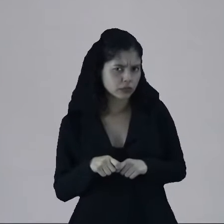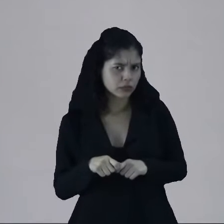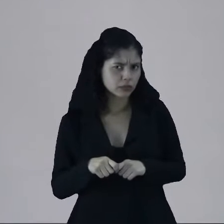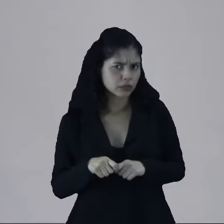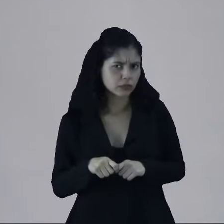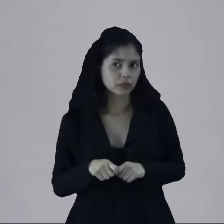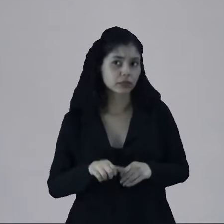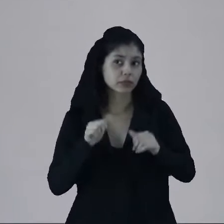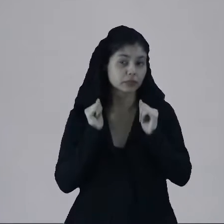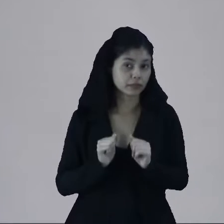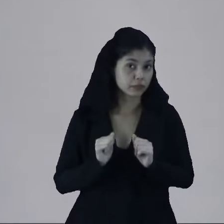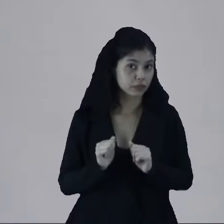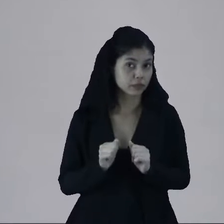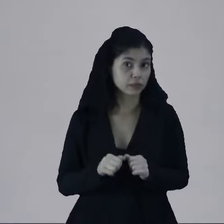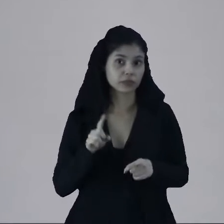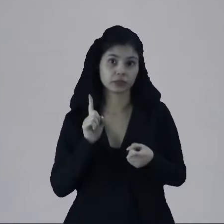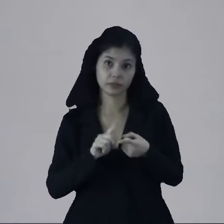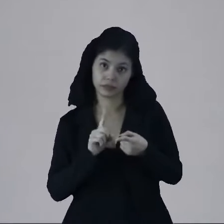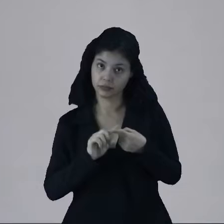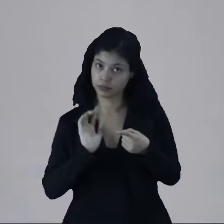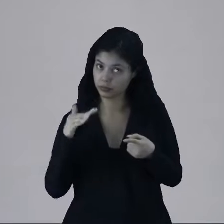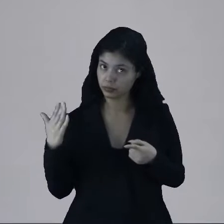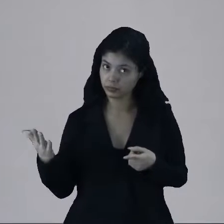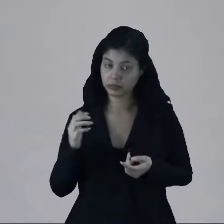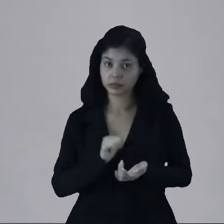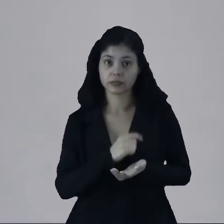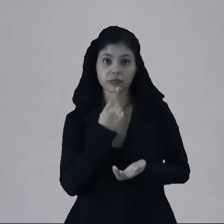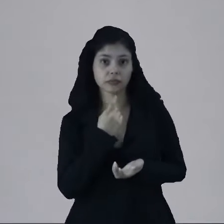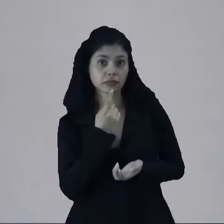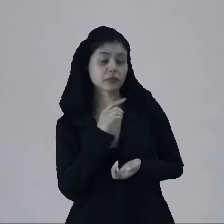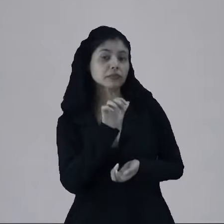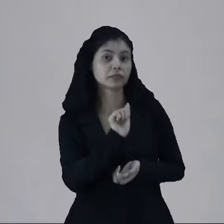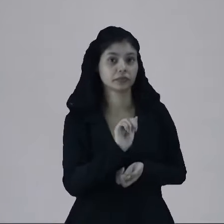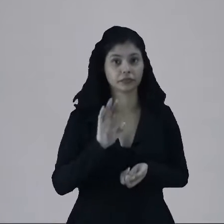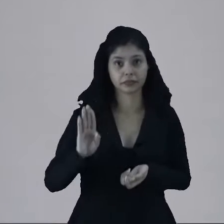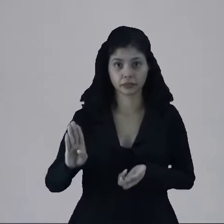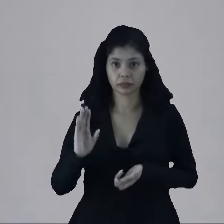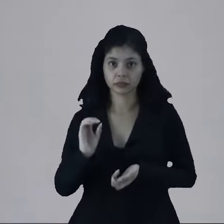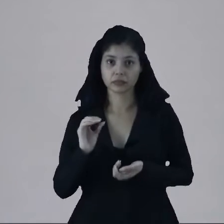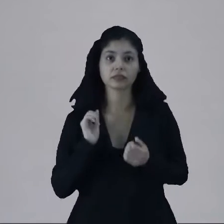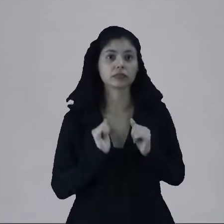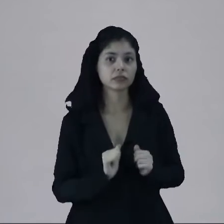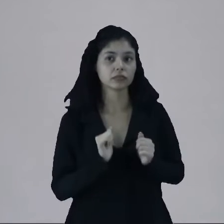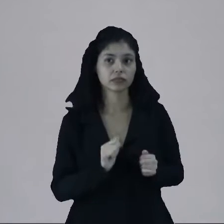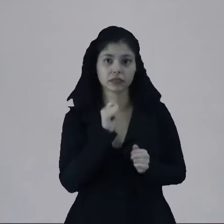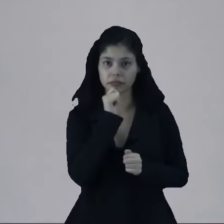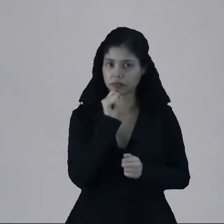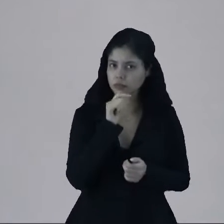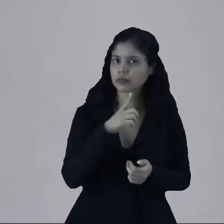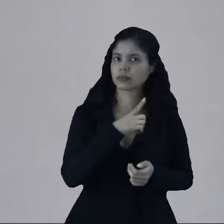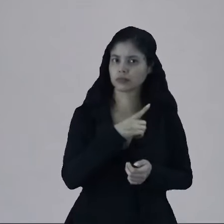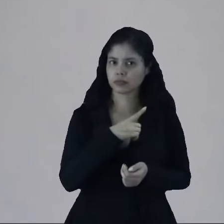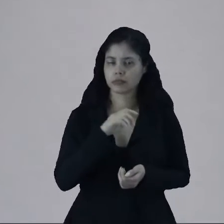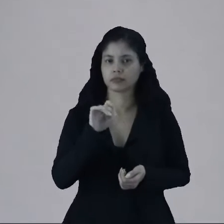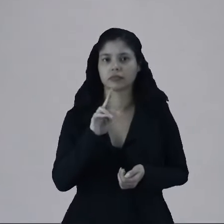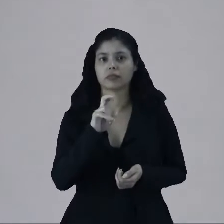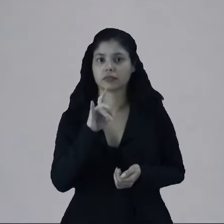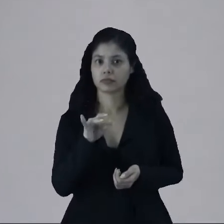possível? Pode ser possível porque quando eu tenho um sangue A e um sangue O, eu ainda posso ter uma variação